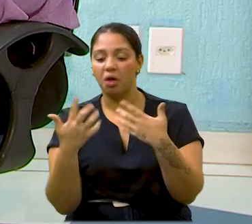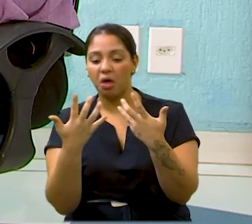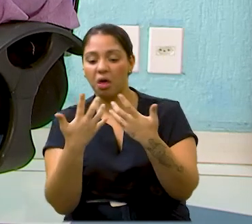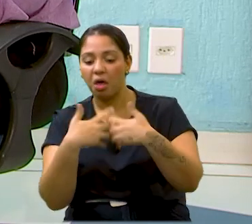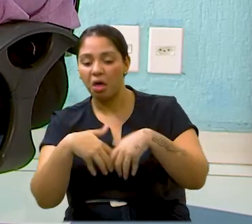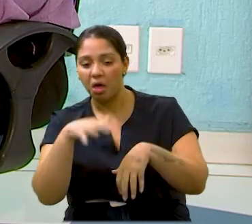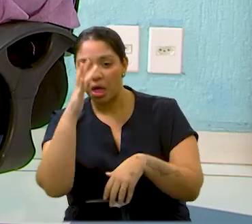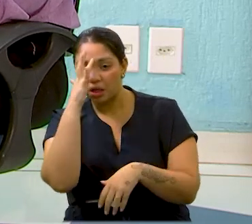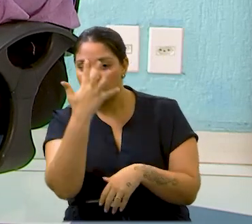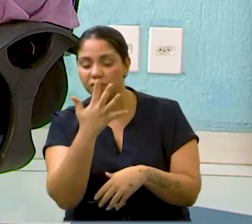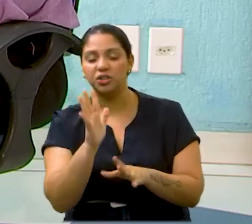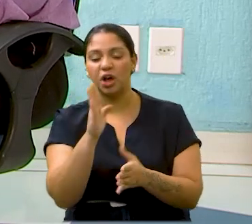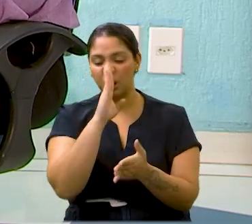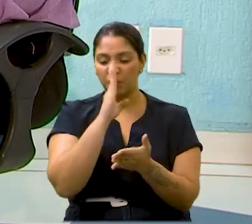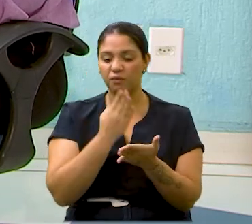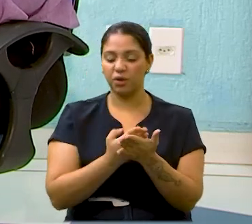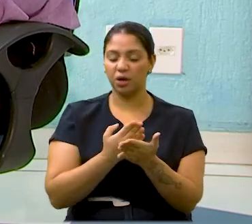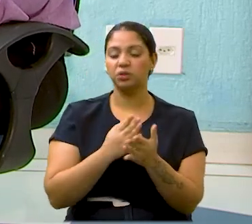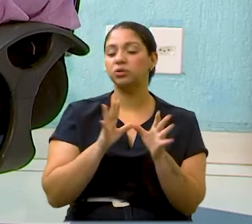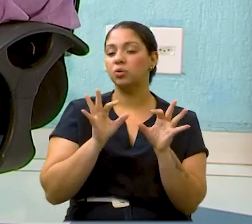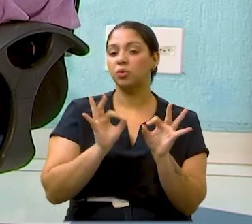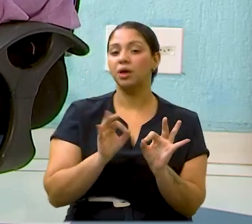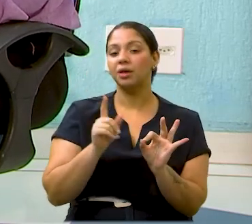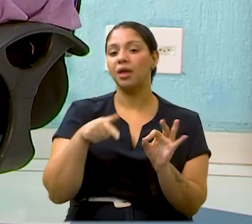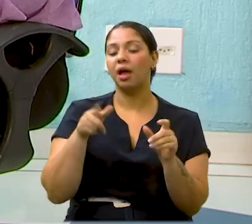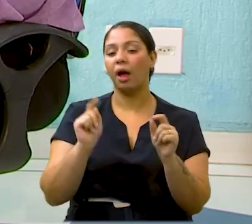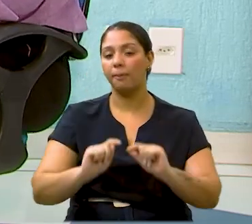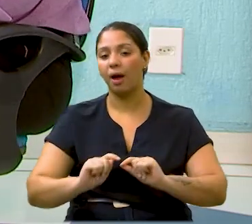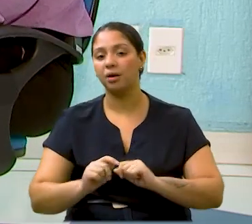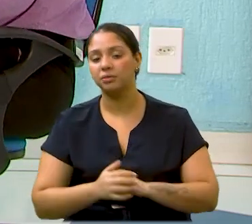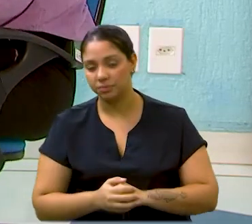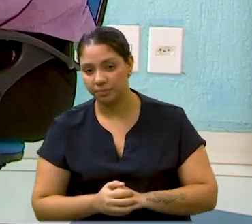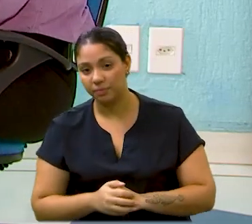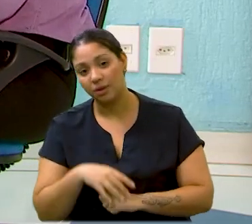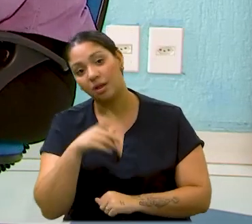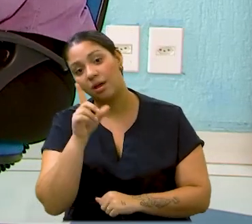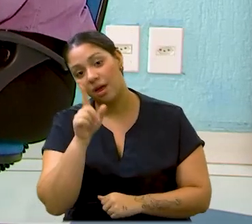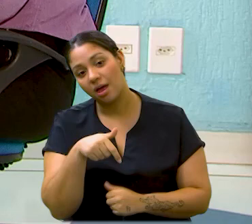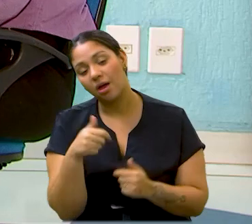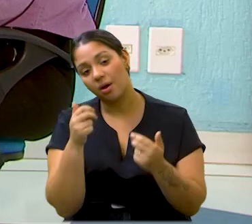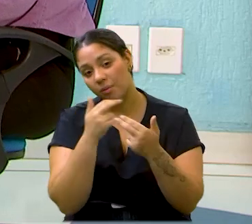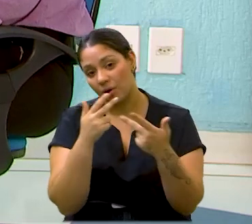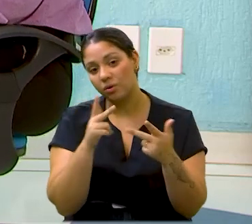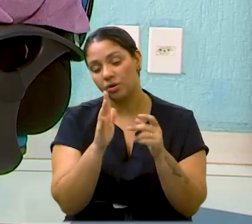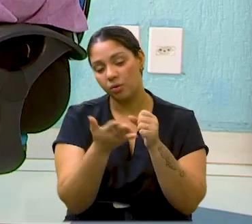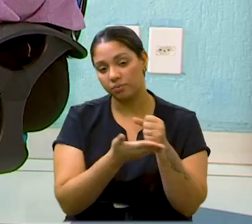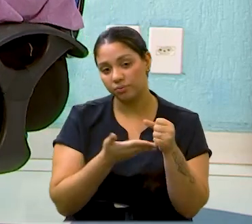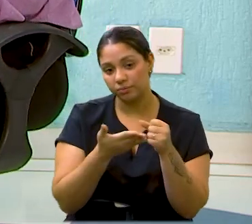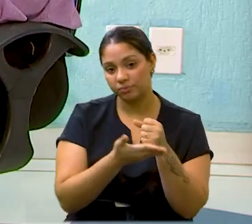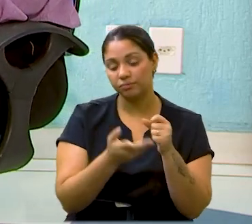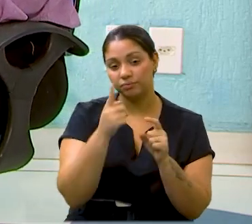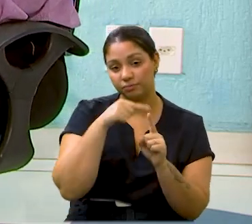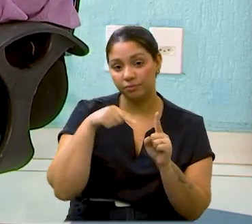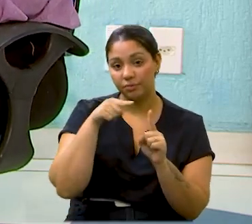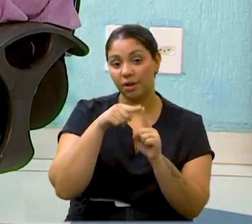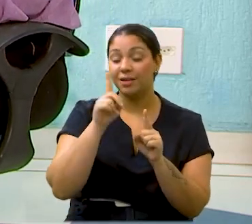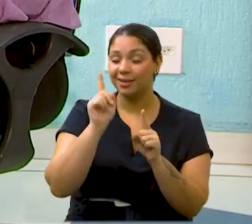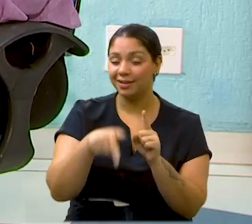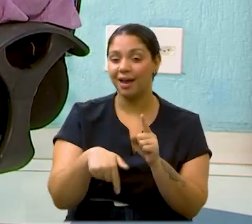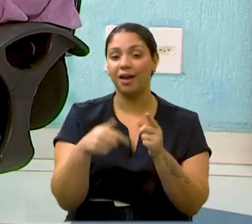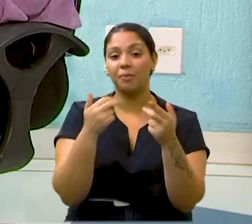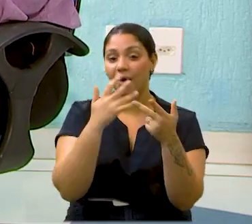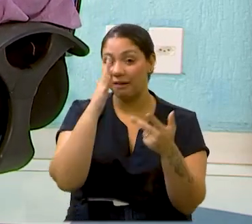segurança, confiança, né, acreditando que ela é capaz. Então, esse vem sendo o nosso trabalho. Esse é o